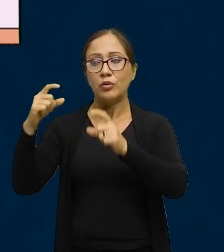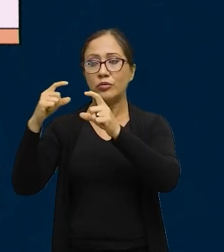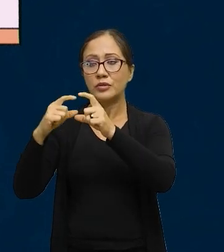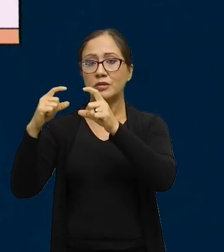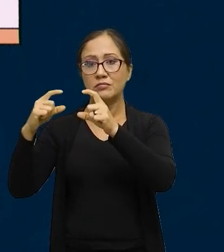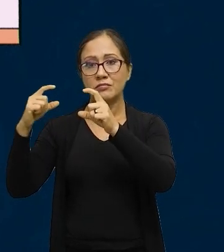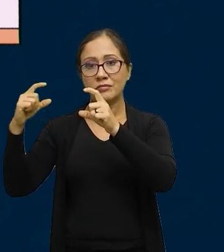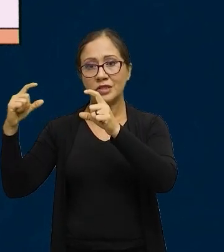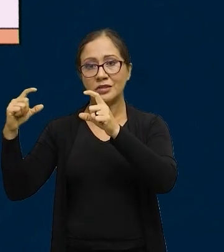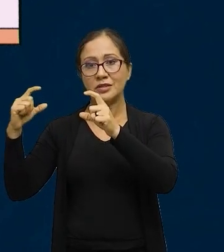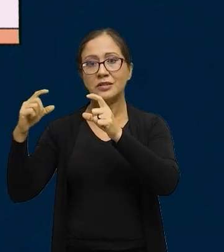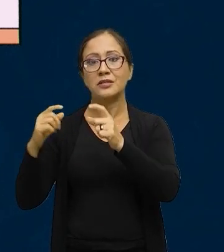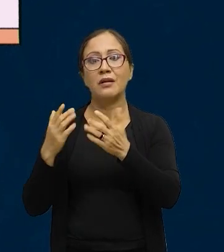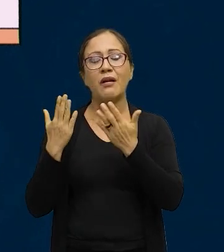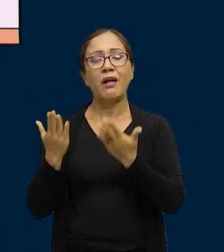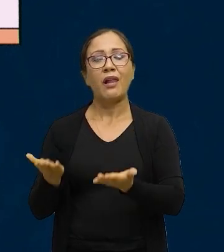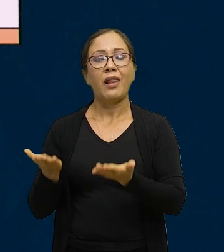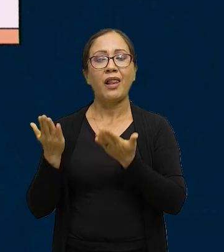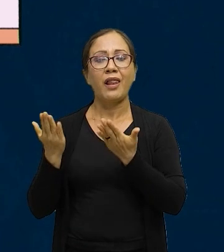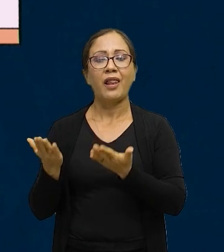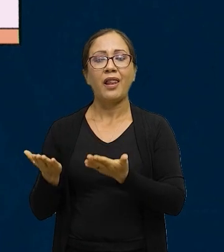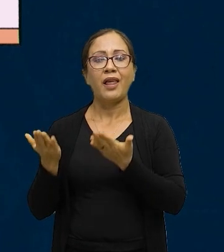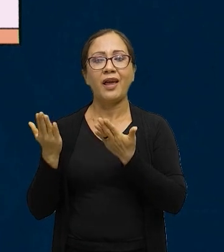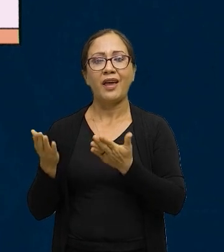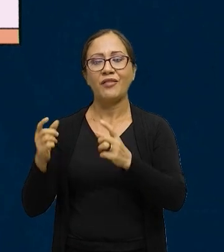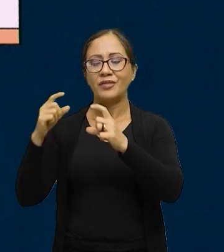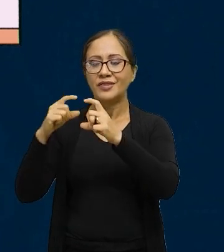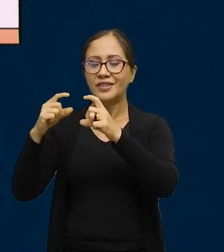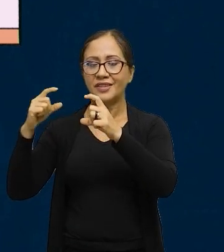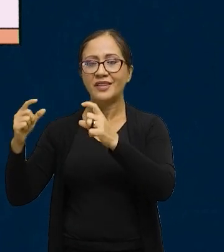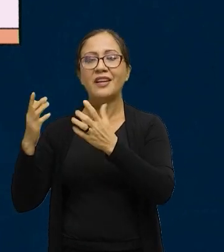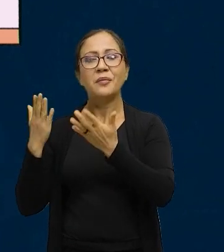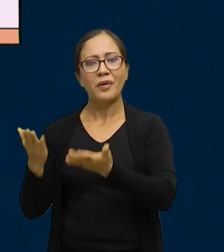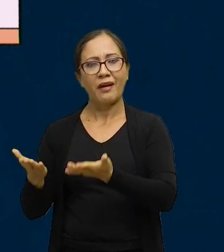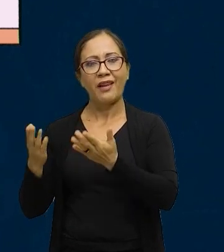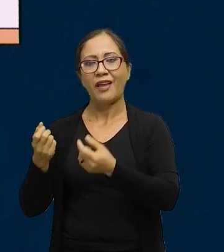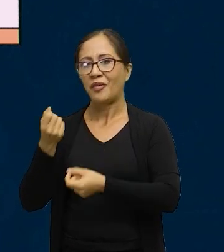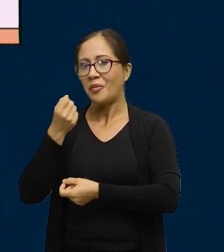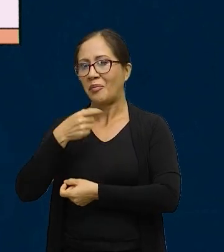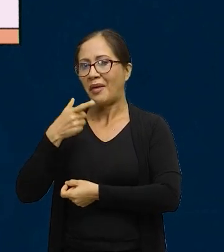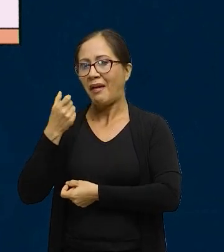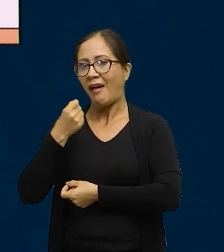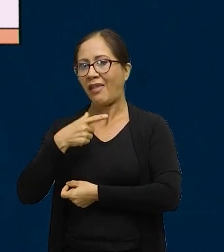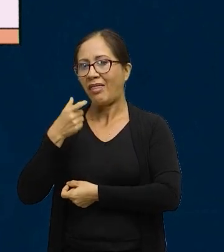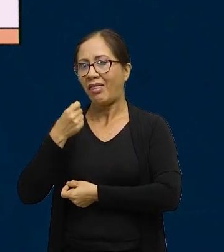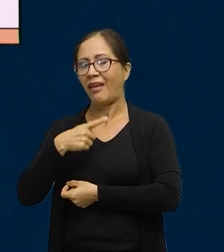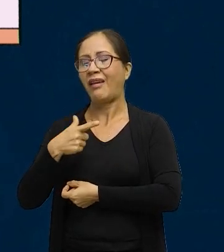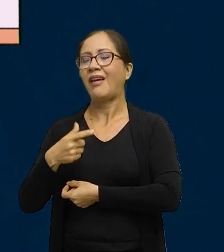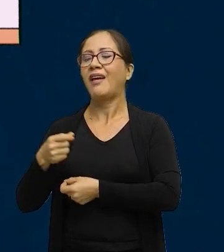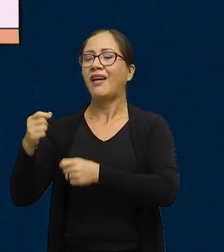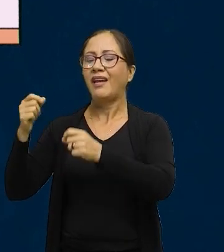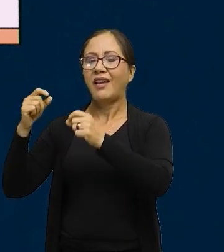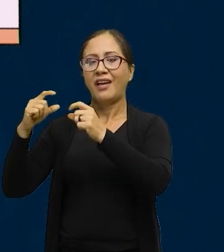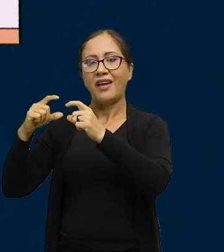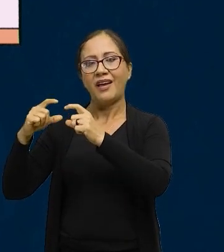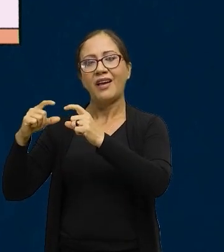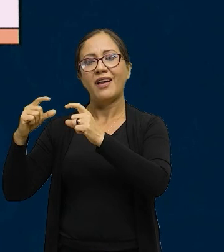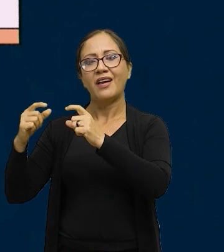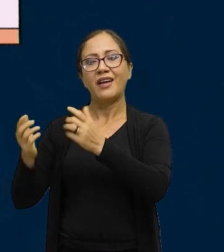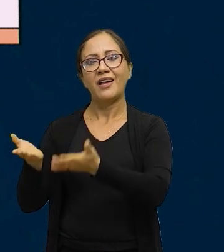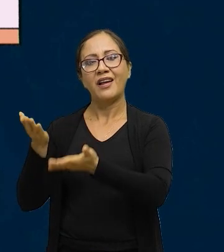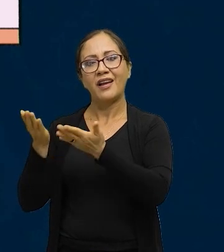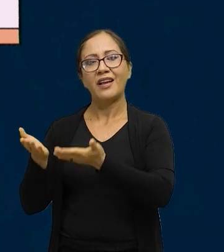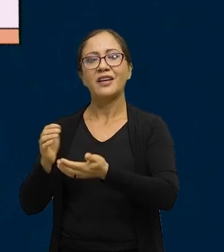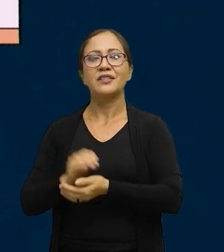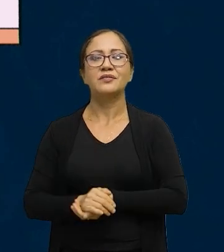Aí lembra, uma coisa mais leve. Toda vez que vi uma tirinha, mais leve. Então, duas personagens. E ela